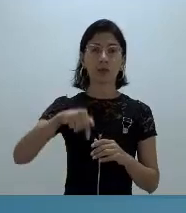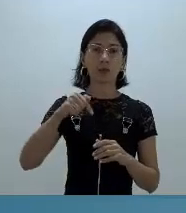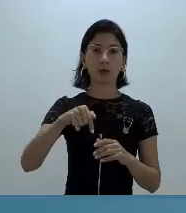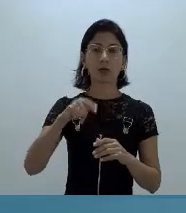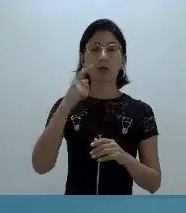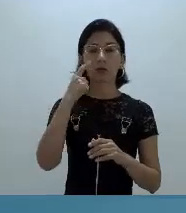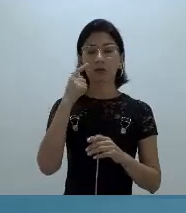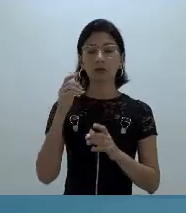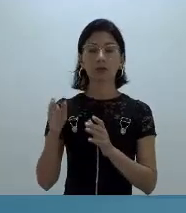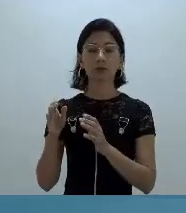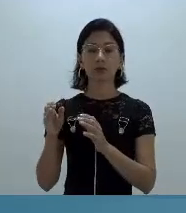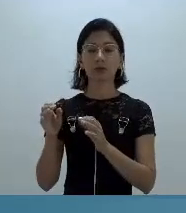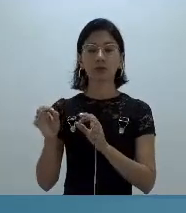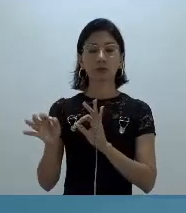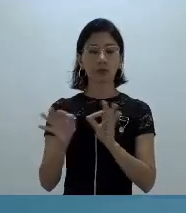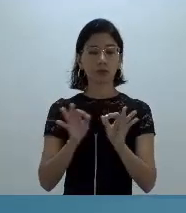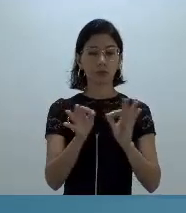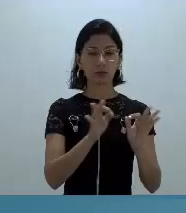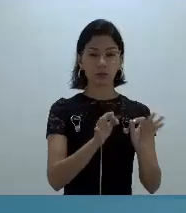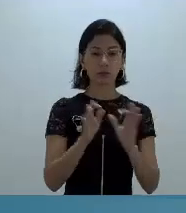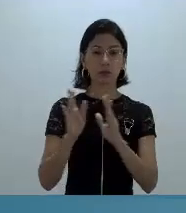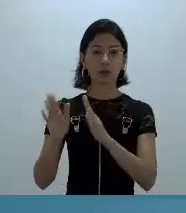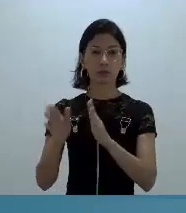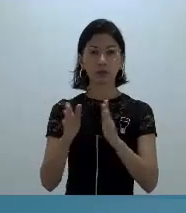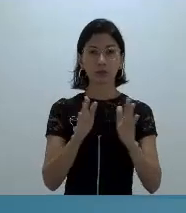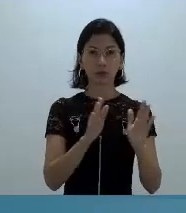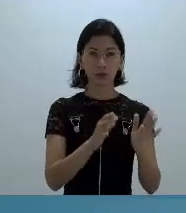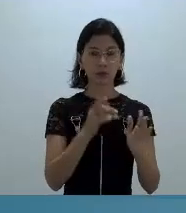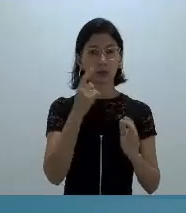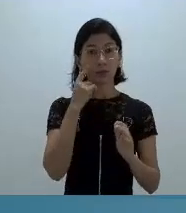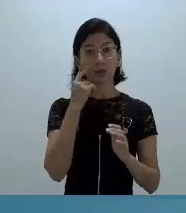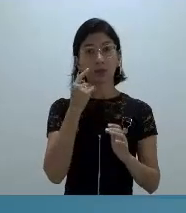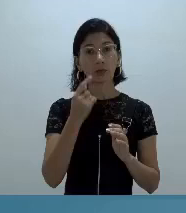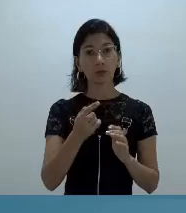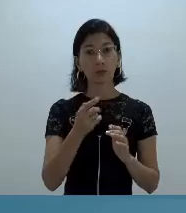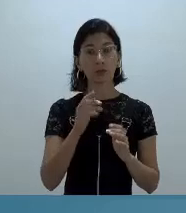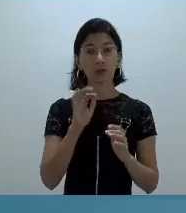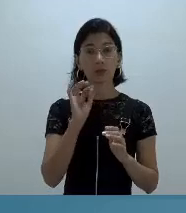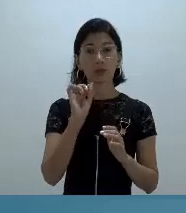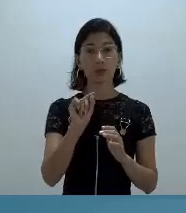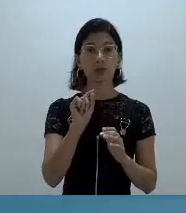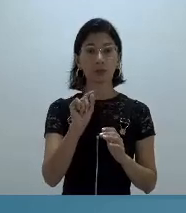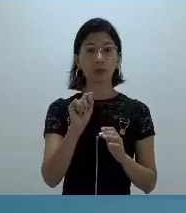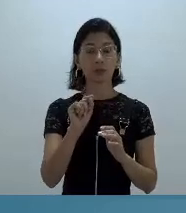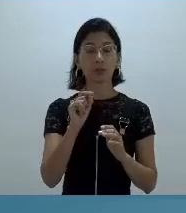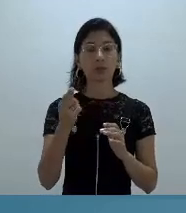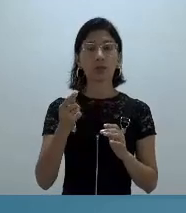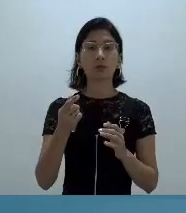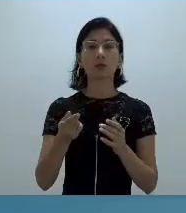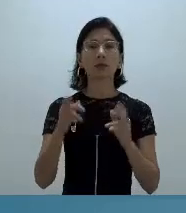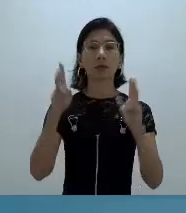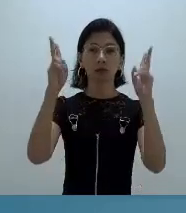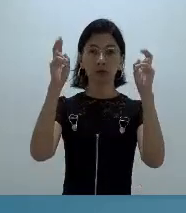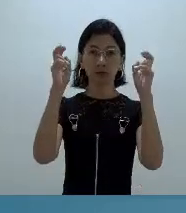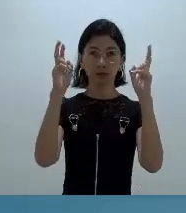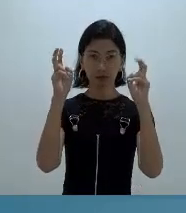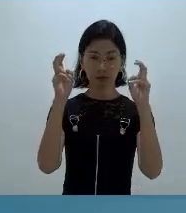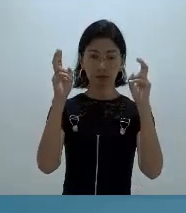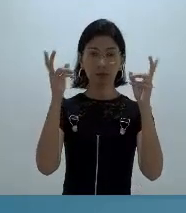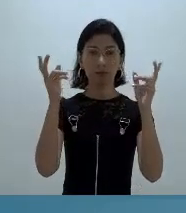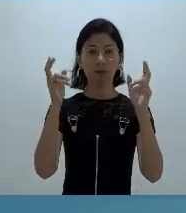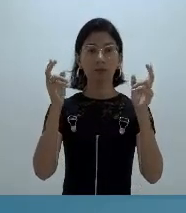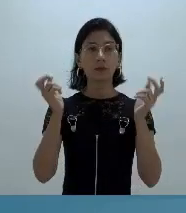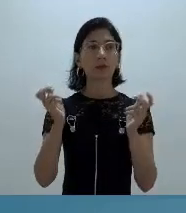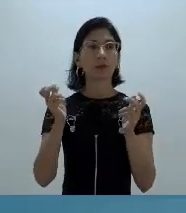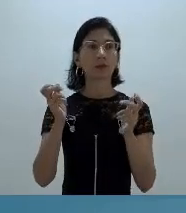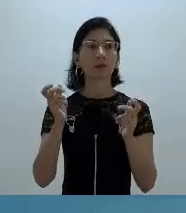executivo, alegou-se inadequada a aplicação da defesa até no caso, uma vez que, aspas, não houve extinção parcial